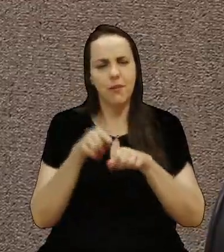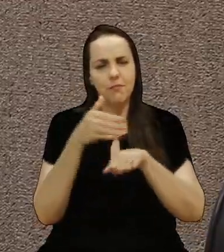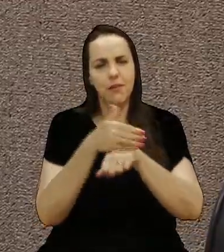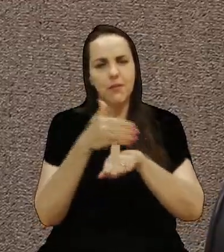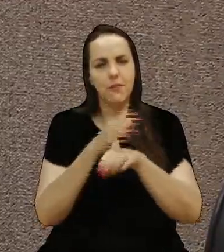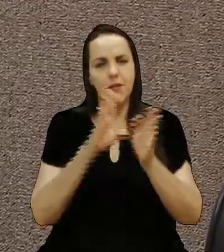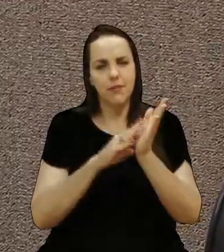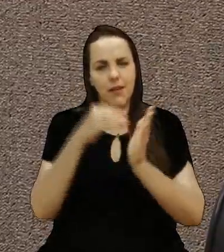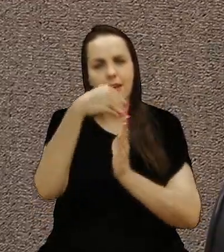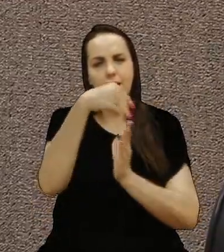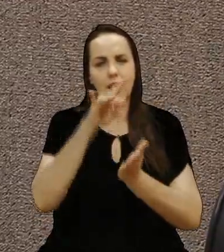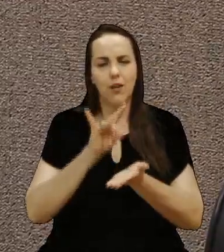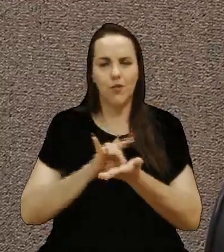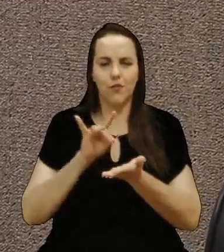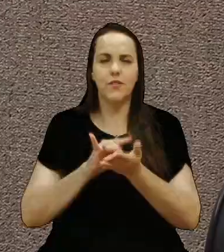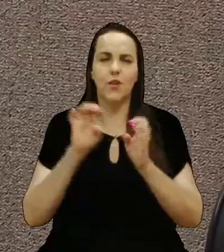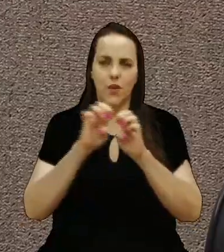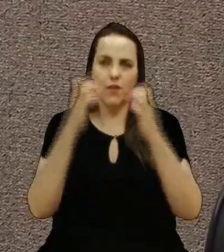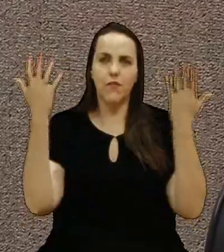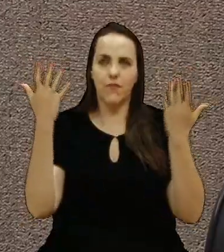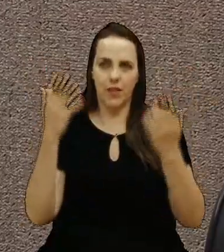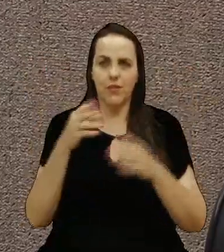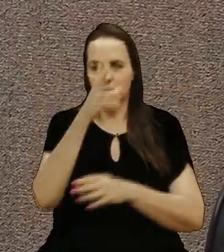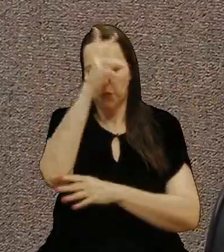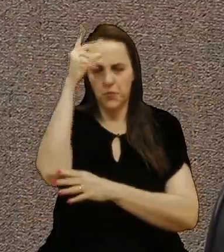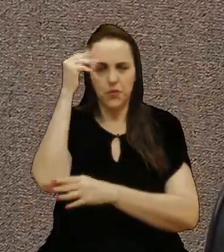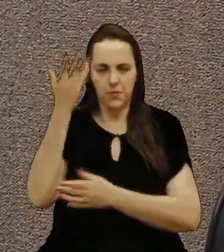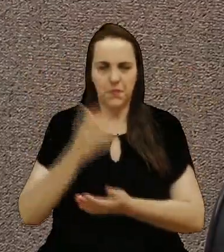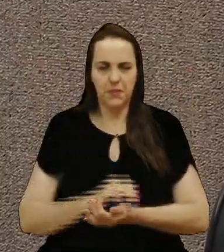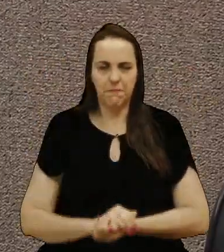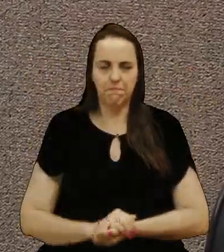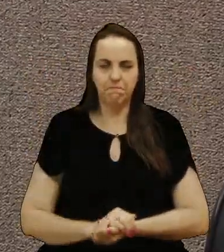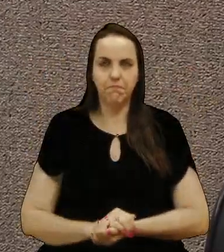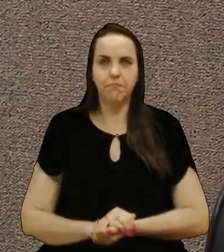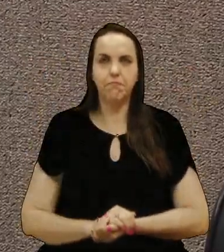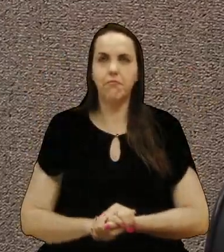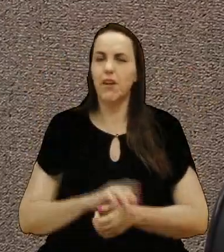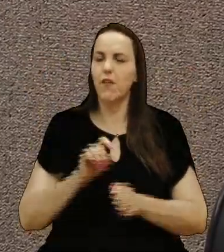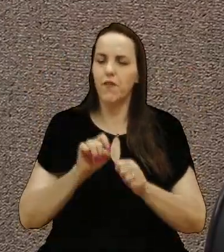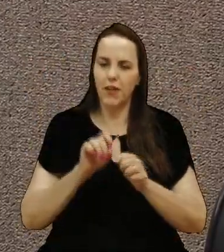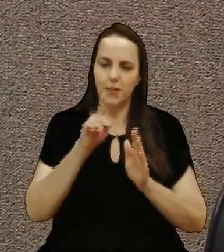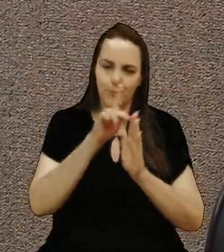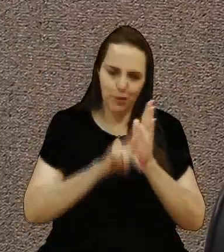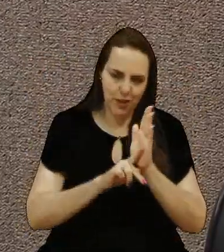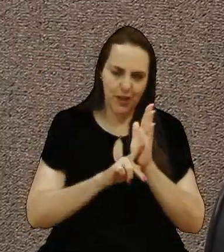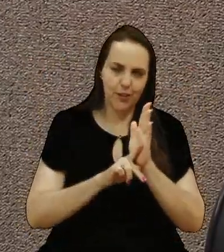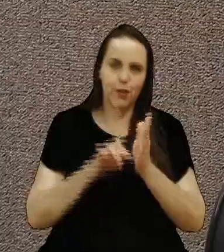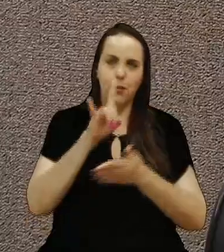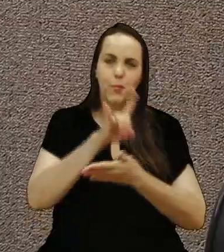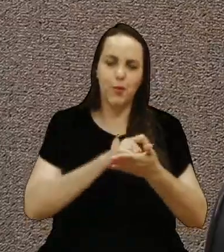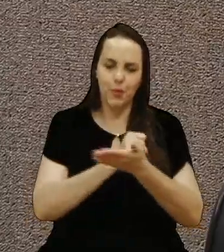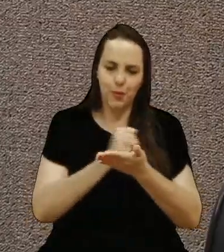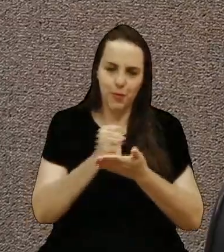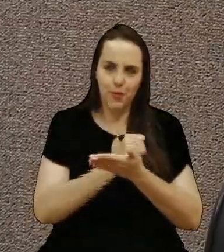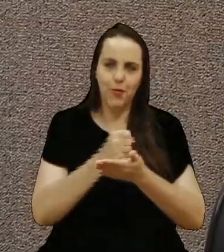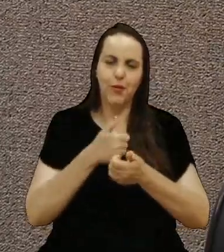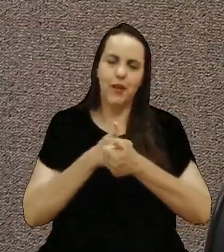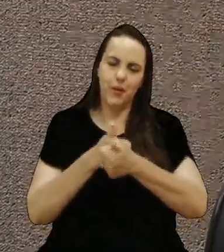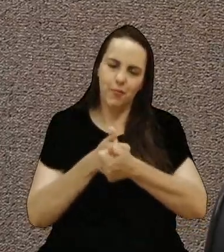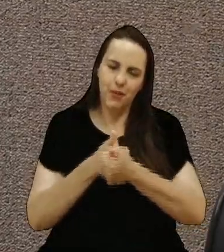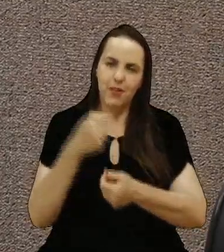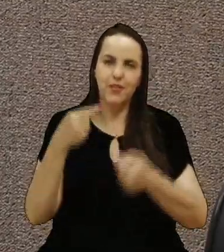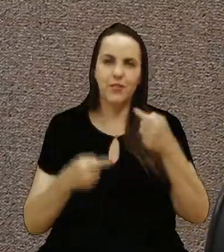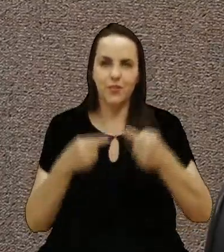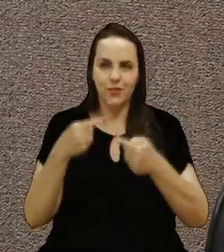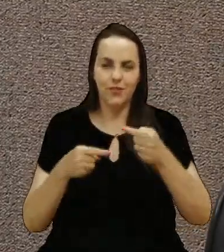estivesse no calendário oficial de eventos do município. Então, imediatamente, a gente fez o projeto, protocolou o projeto, acompanhou as discussões, né,